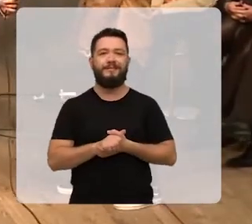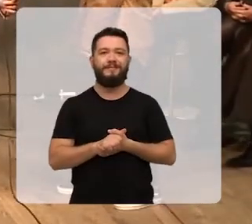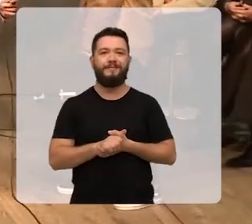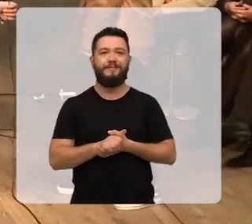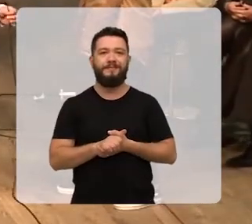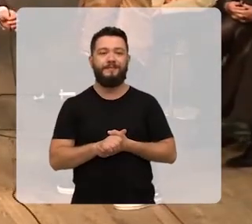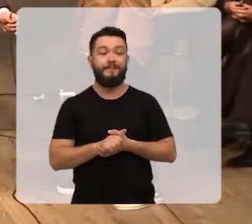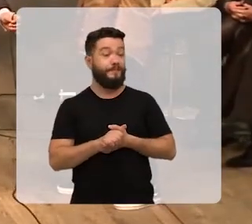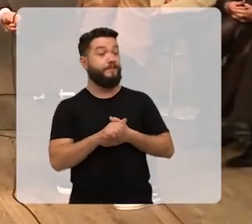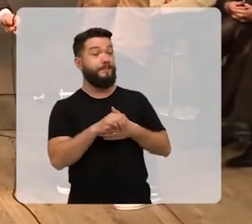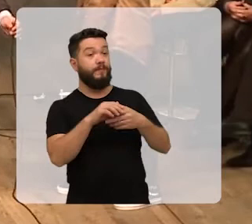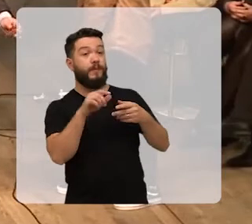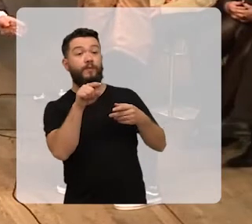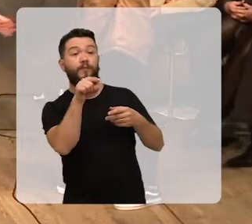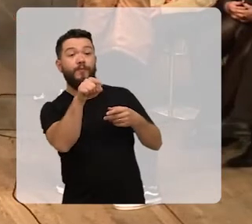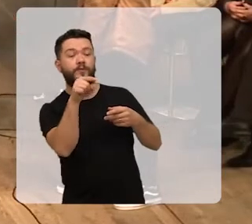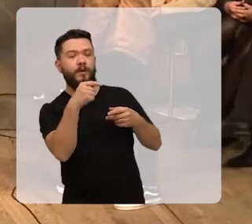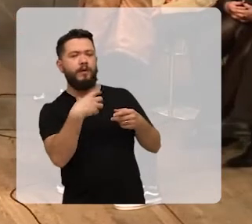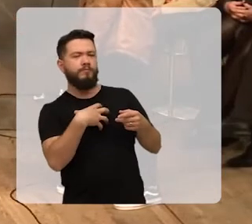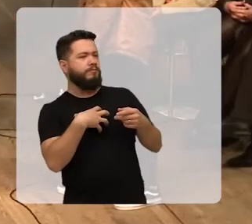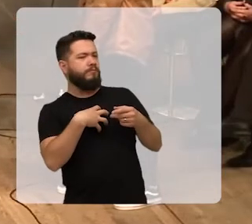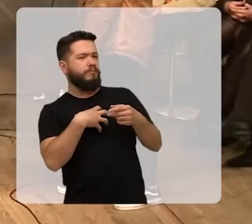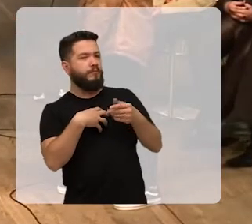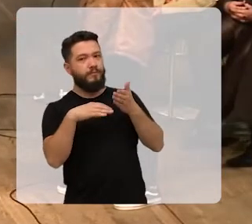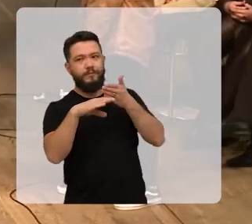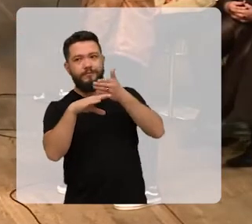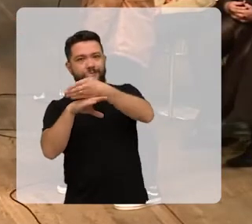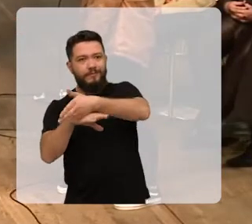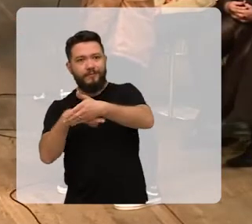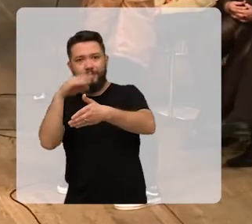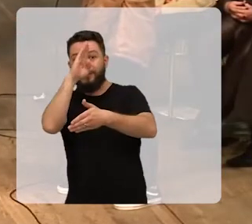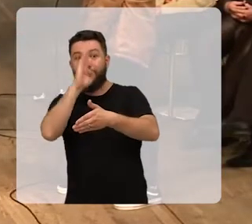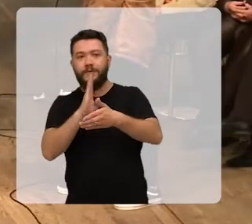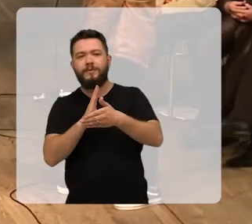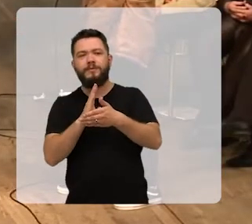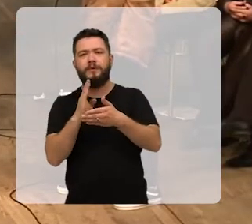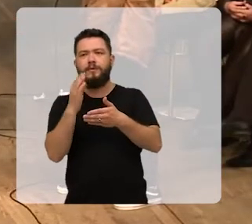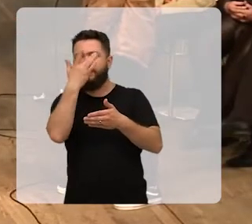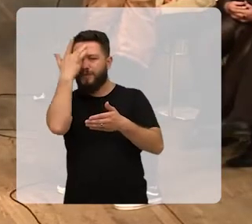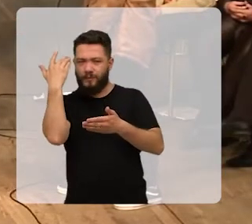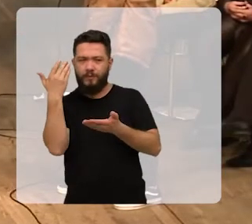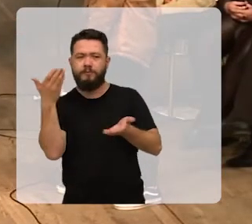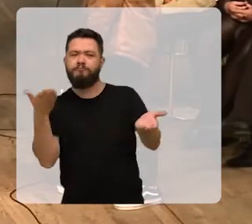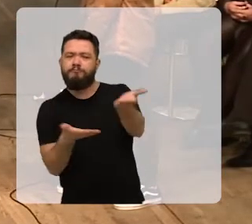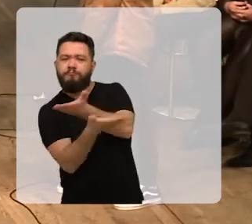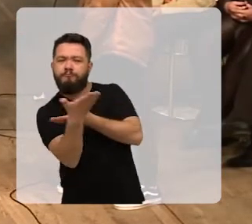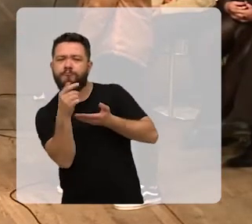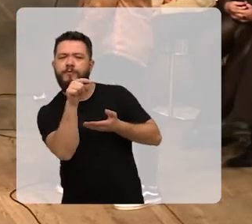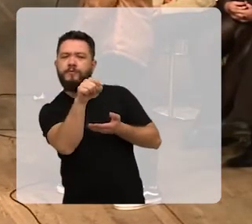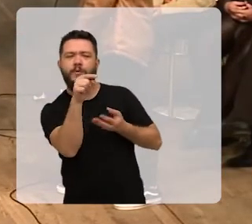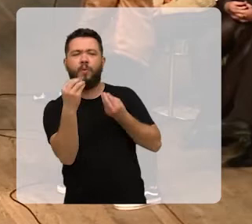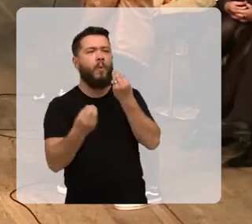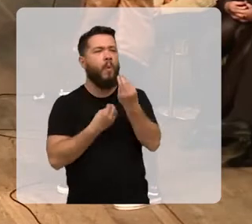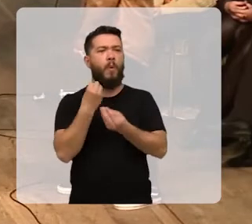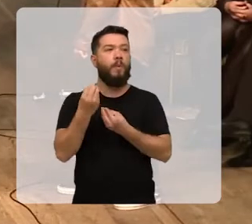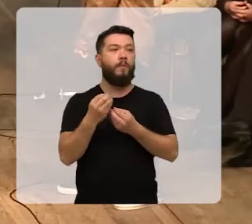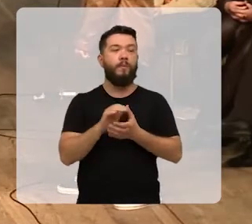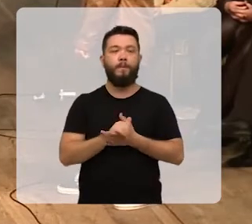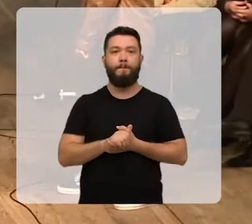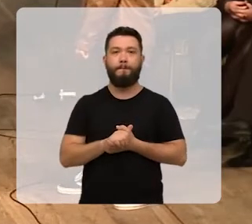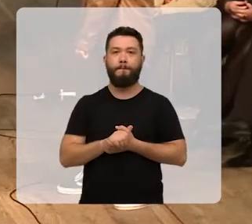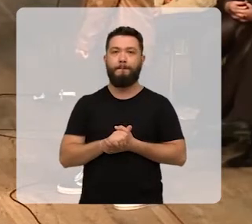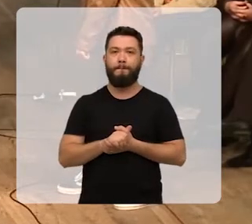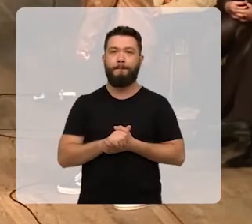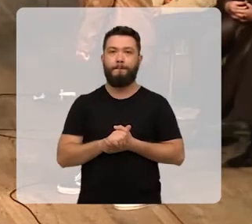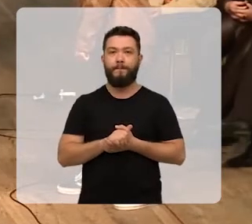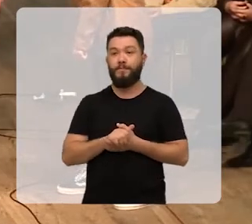como que a senhora se sentiu ao chegar aqui no Brasil a recepção das pessoas aqui quando a senhora veio o